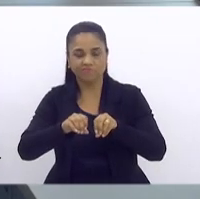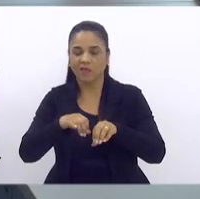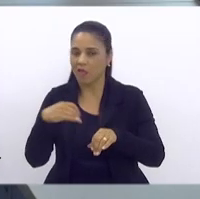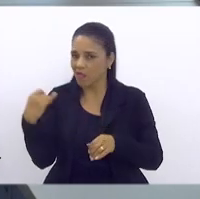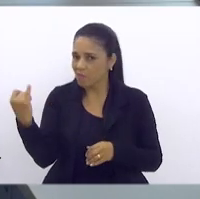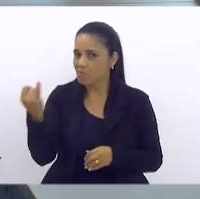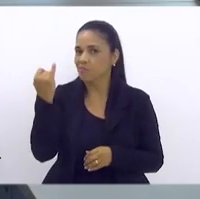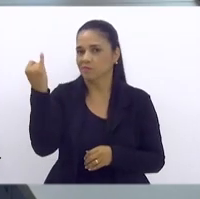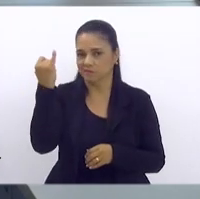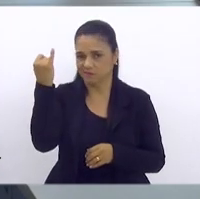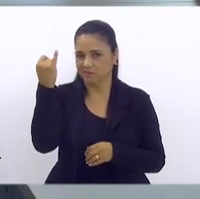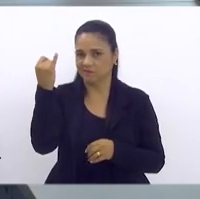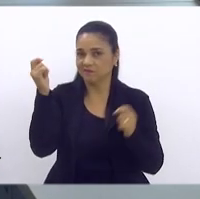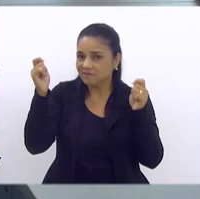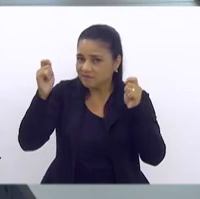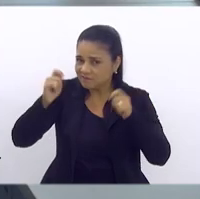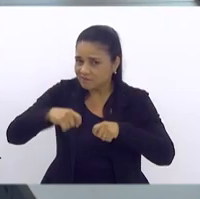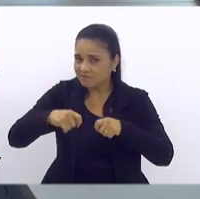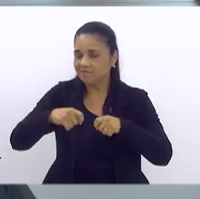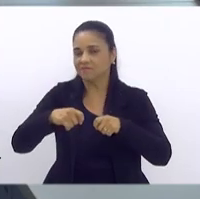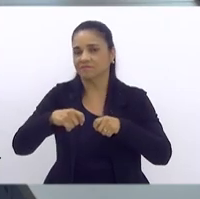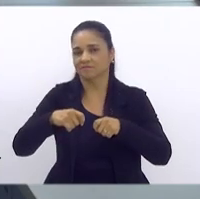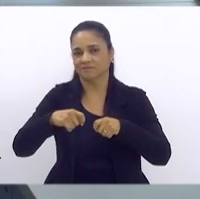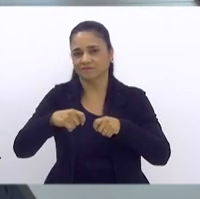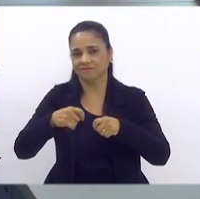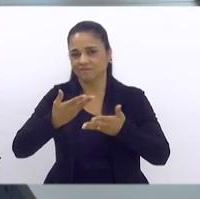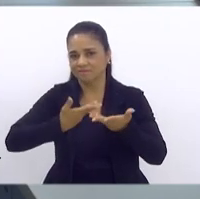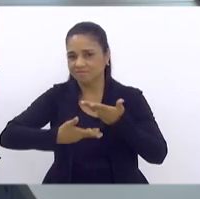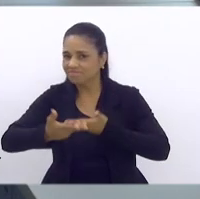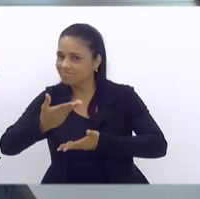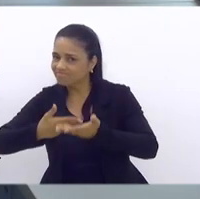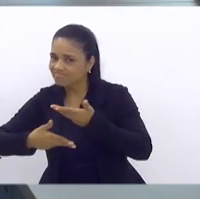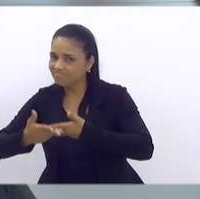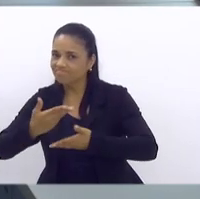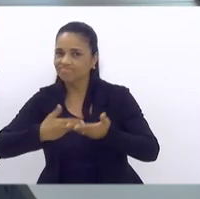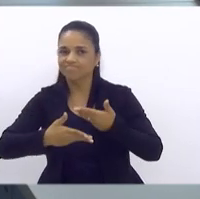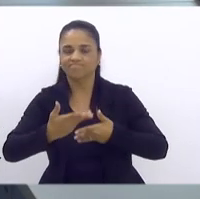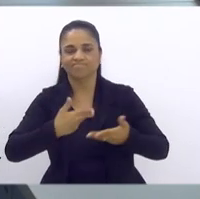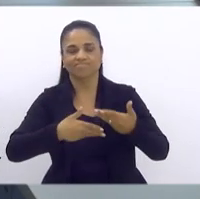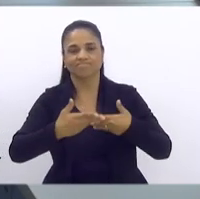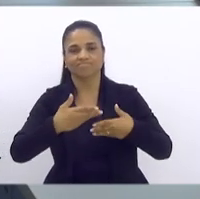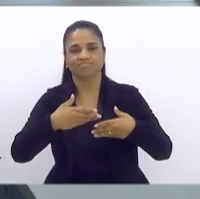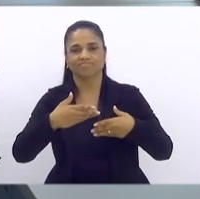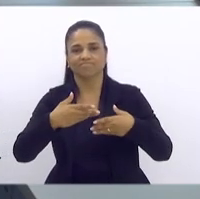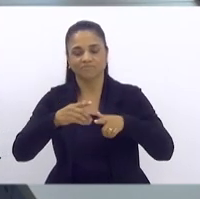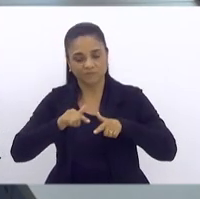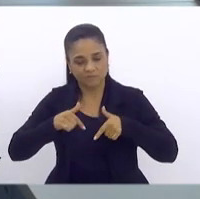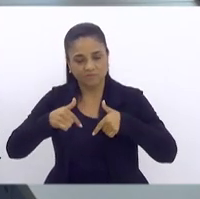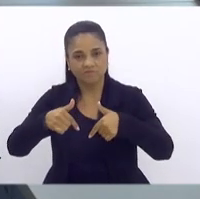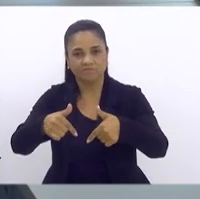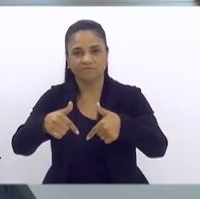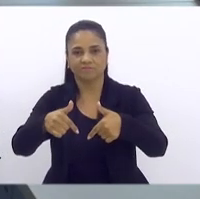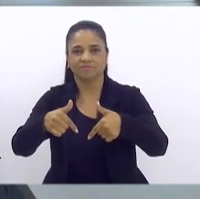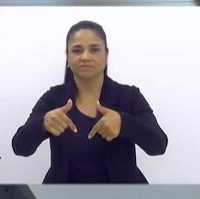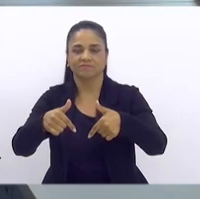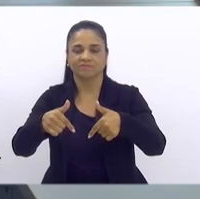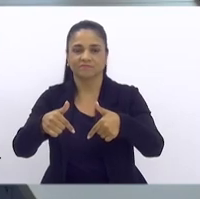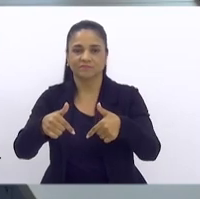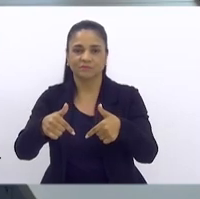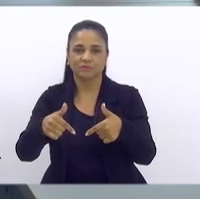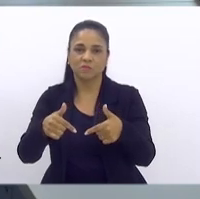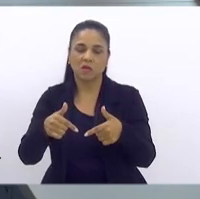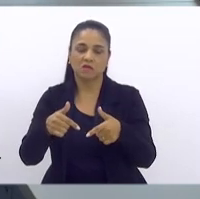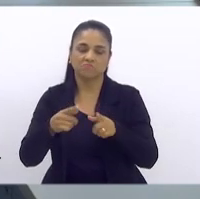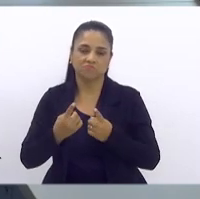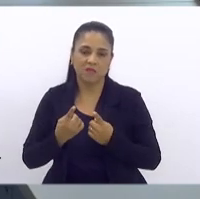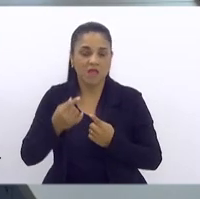importante, né? Ele deve fazer parte desse rol de ações, digamos assim, para combater cada